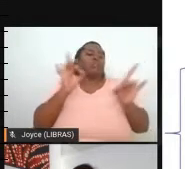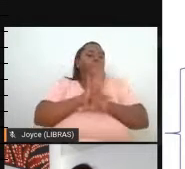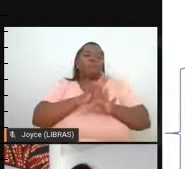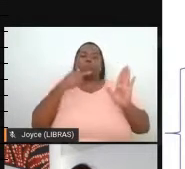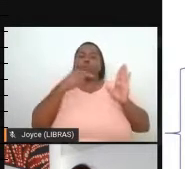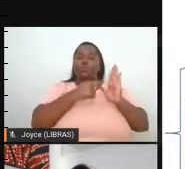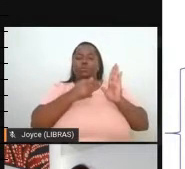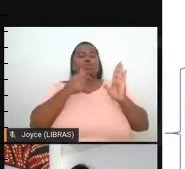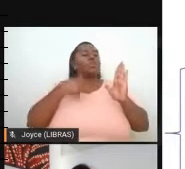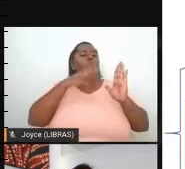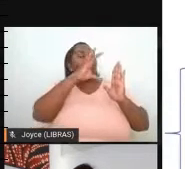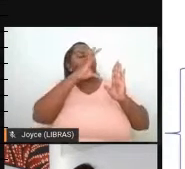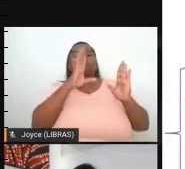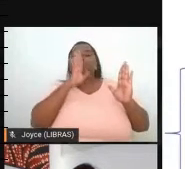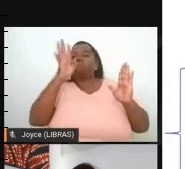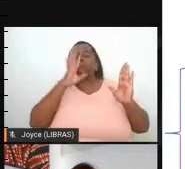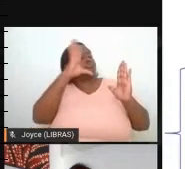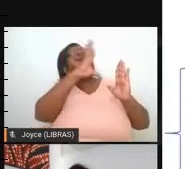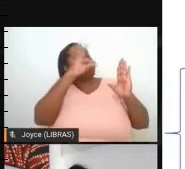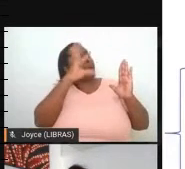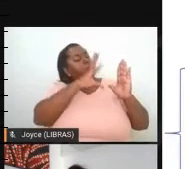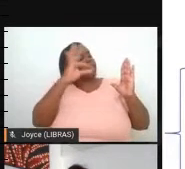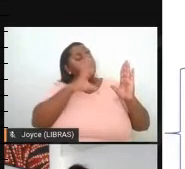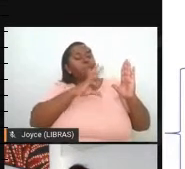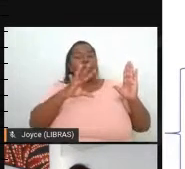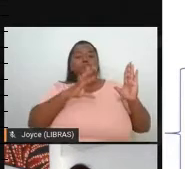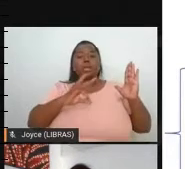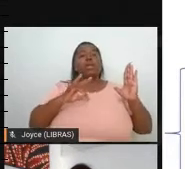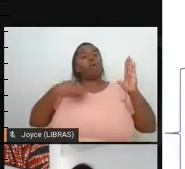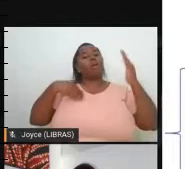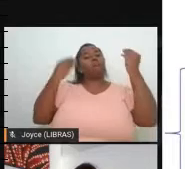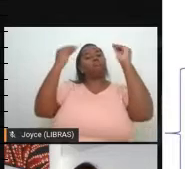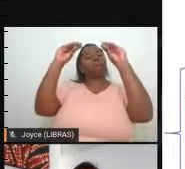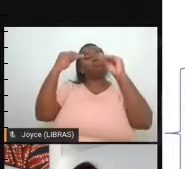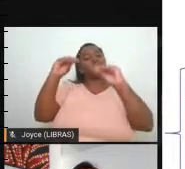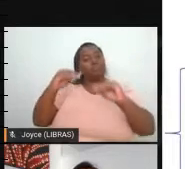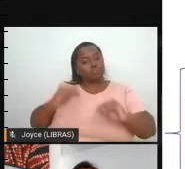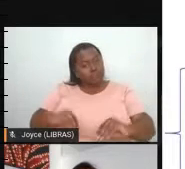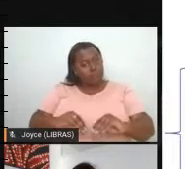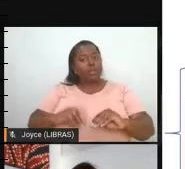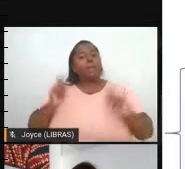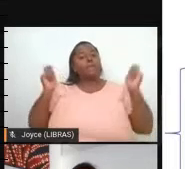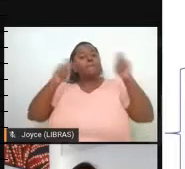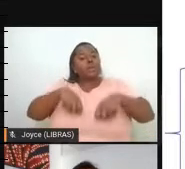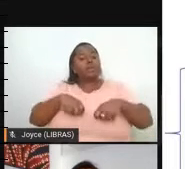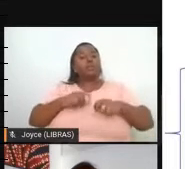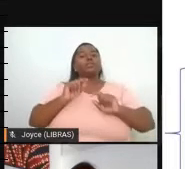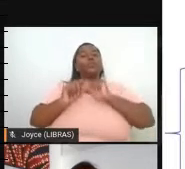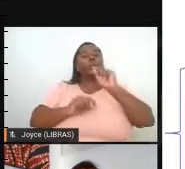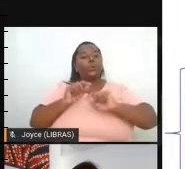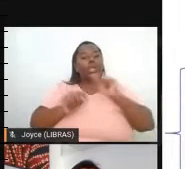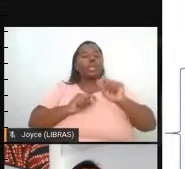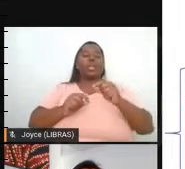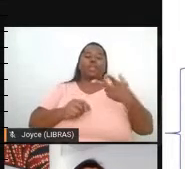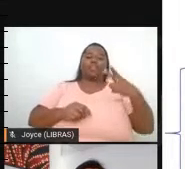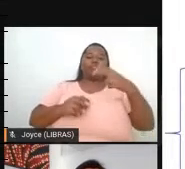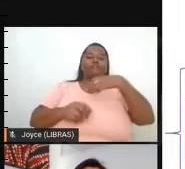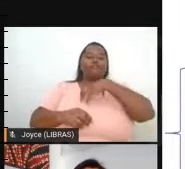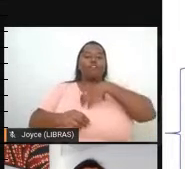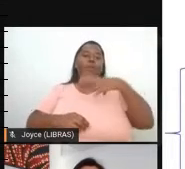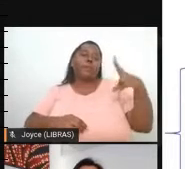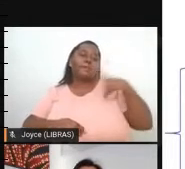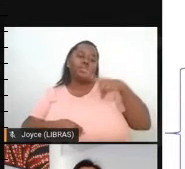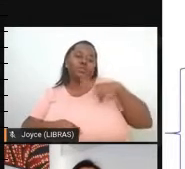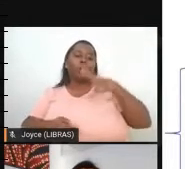E essas questões aleatórias permitem essa forma individualizada, particularizada, onde cada estudante